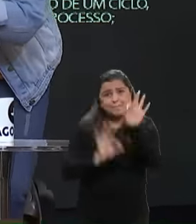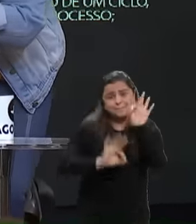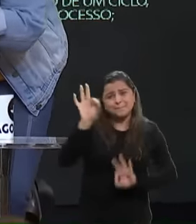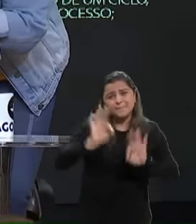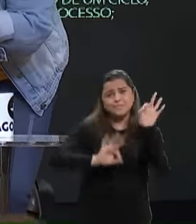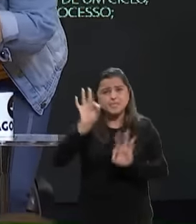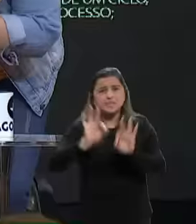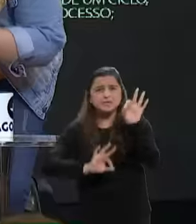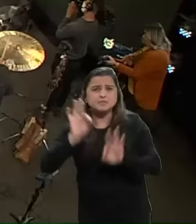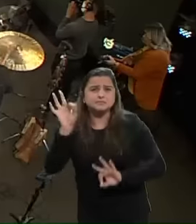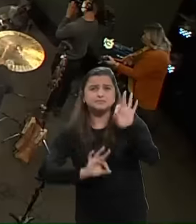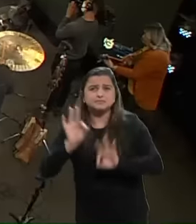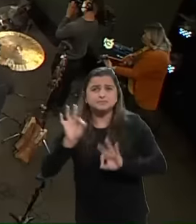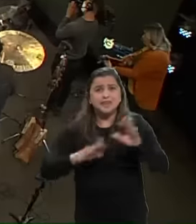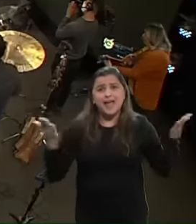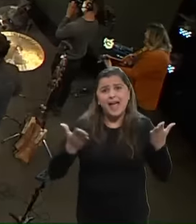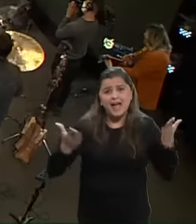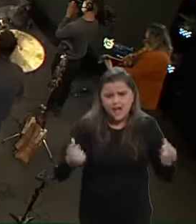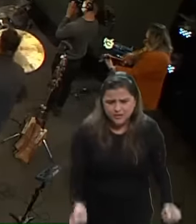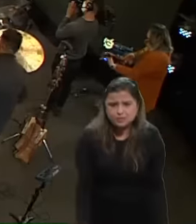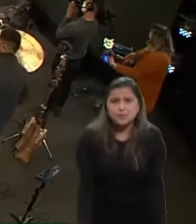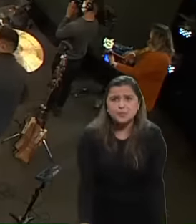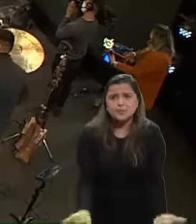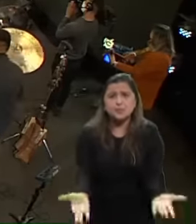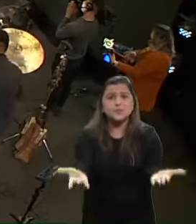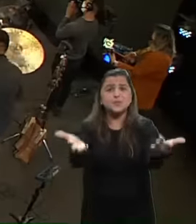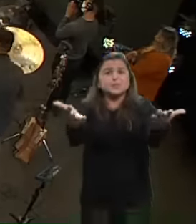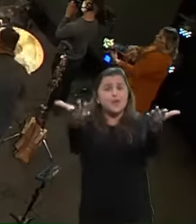prepara agora.